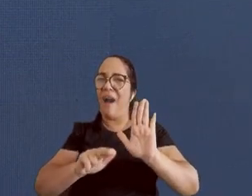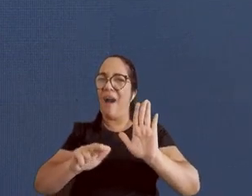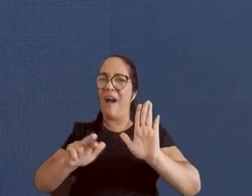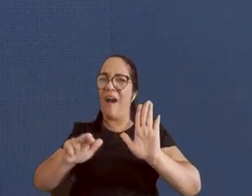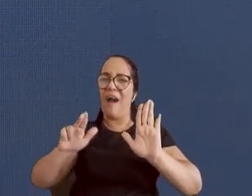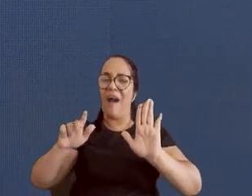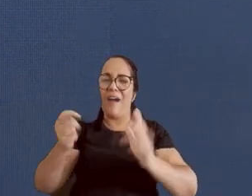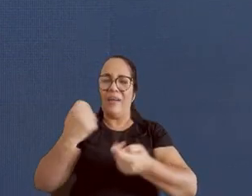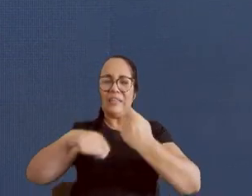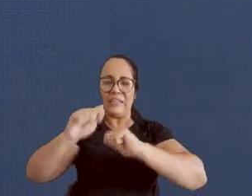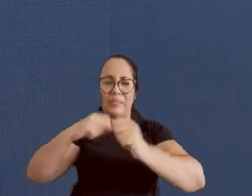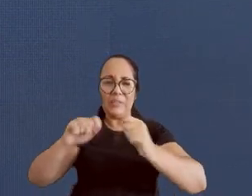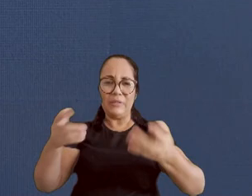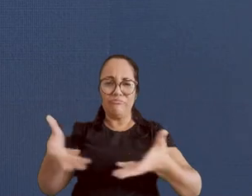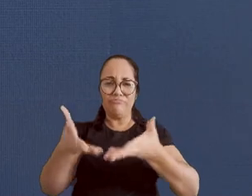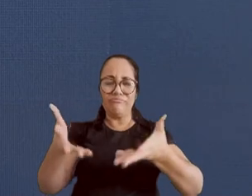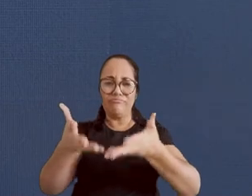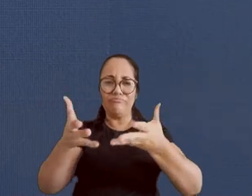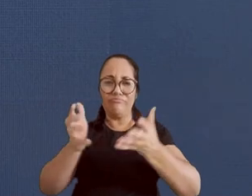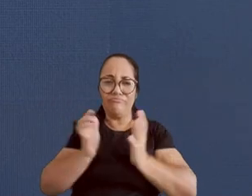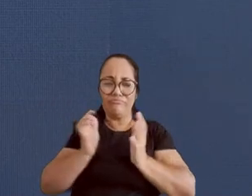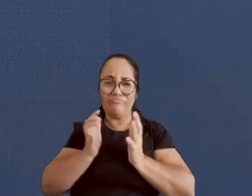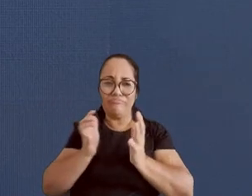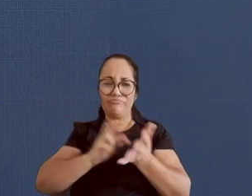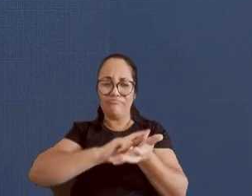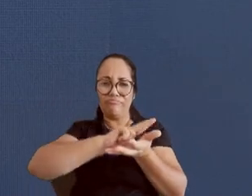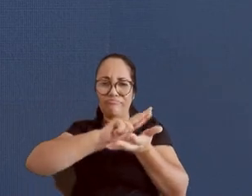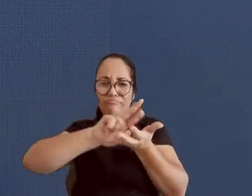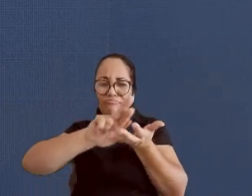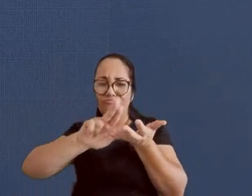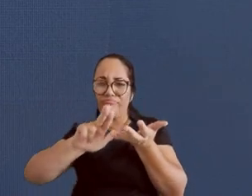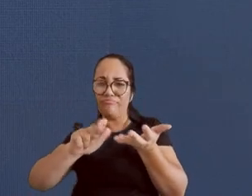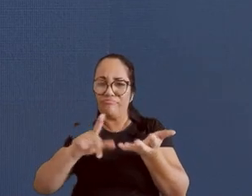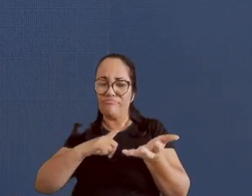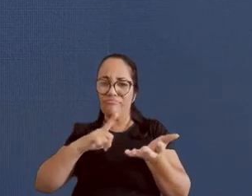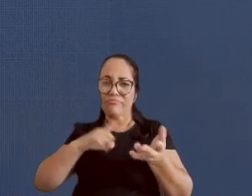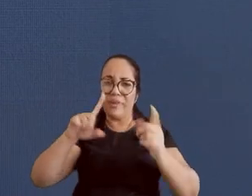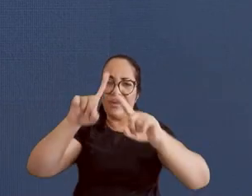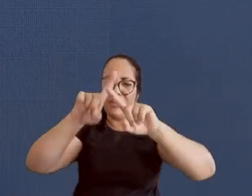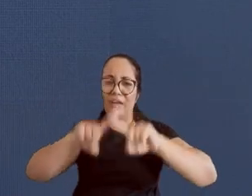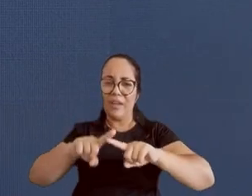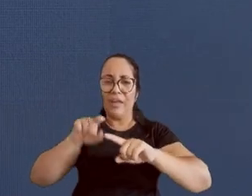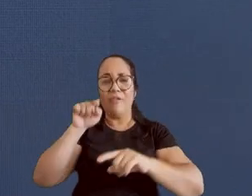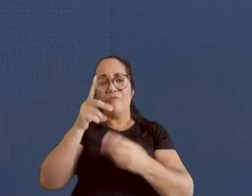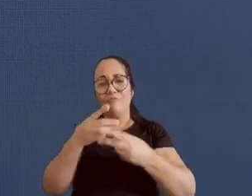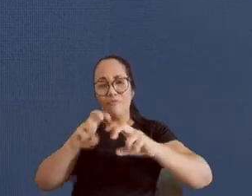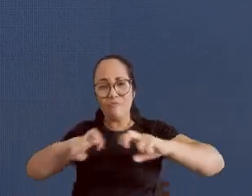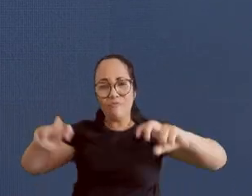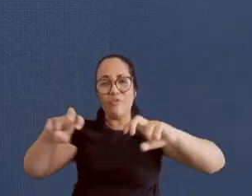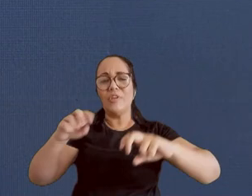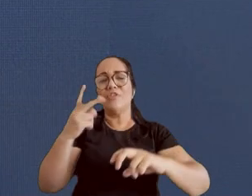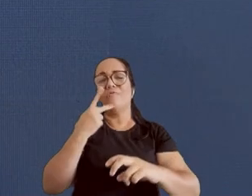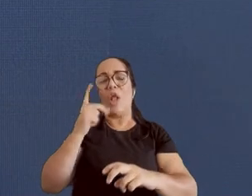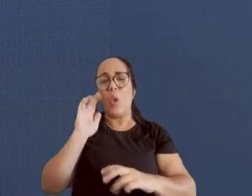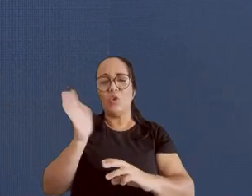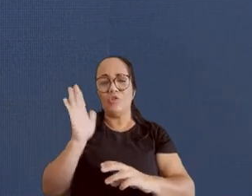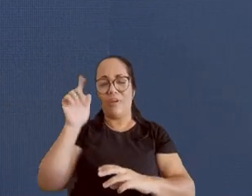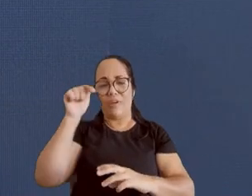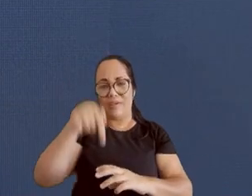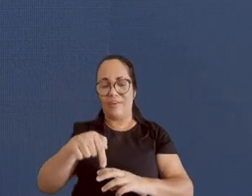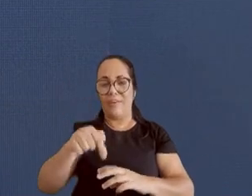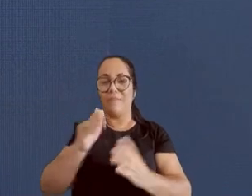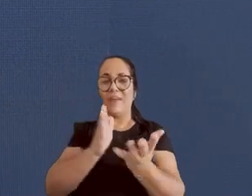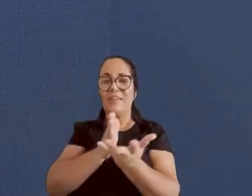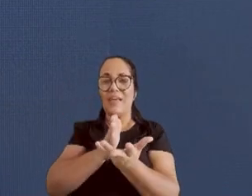riqueza com as inúmeras vantagens competitivas algumas já foram citadas aqui mas essa ponte entre o Agro e